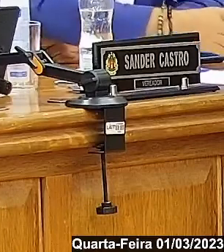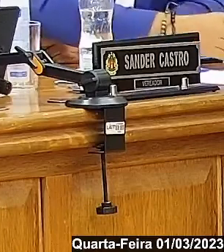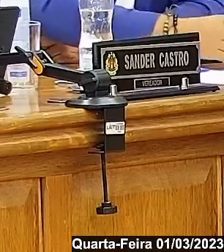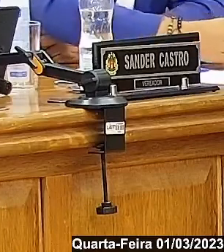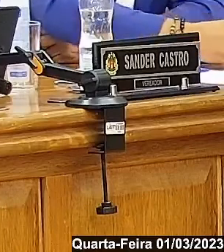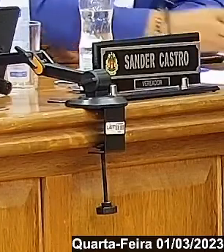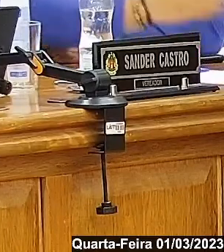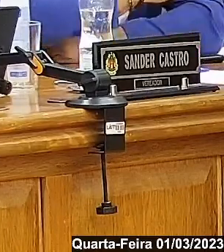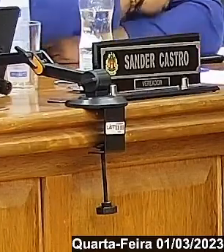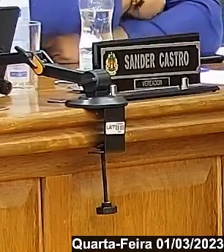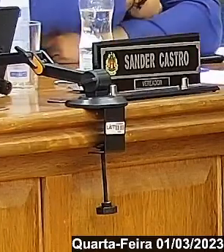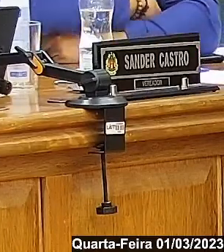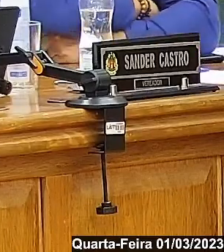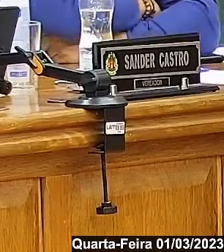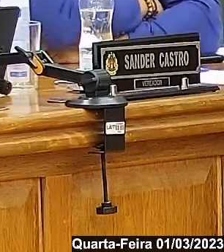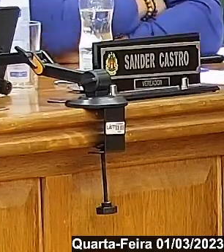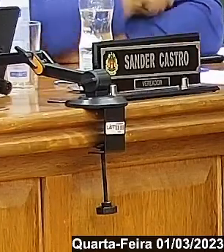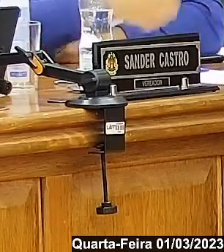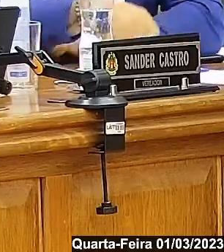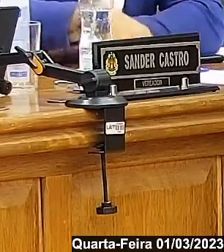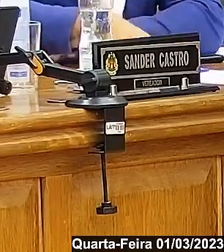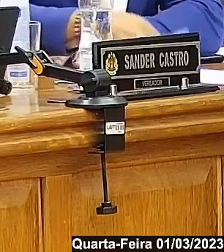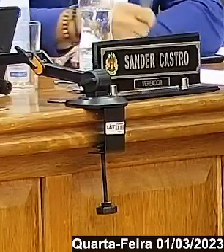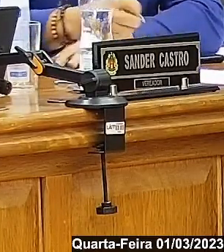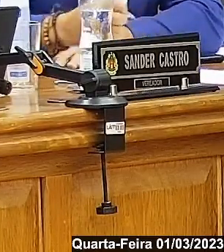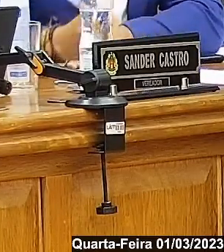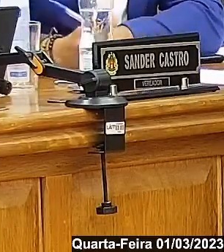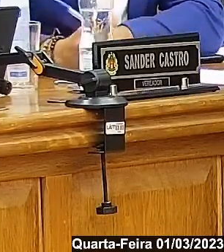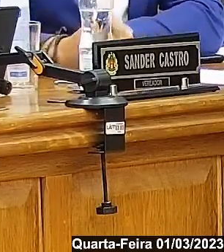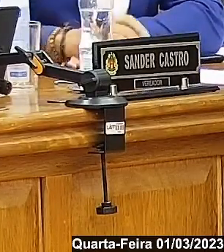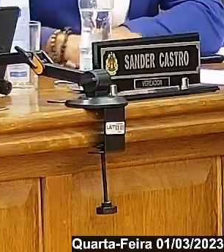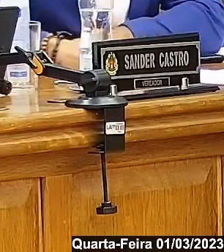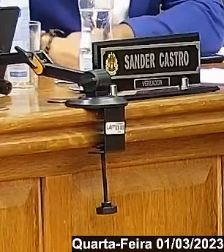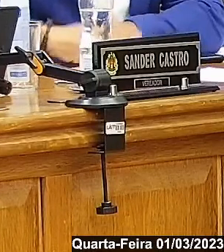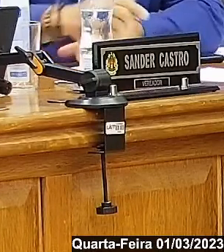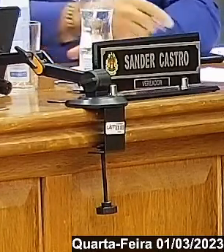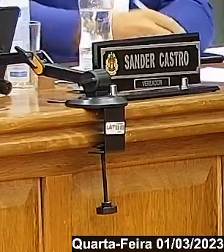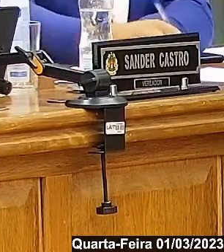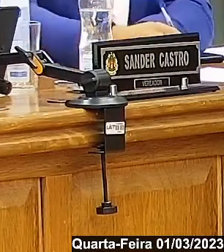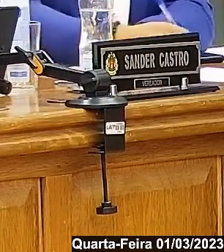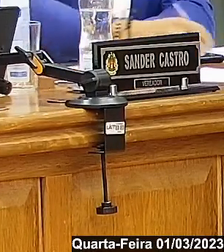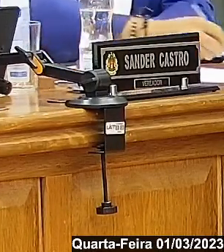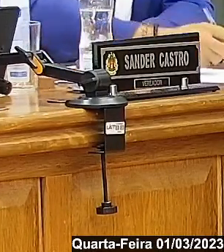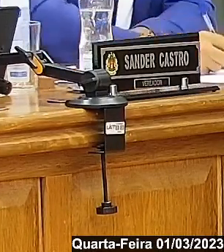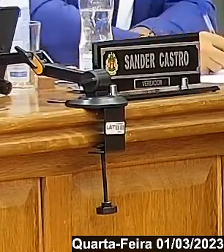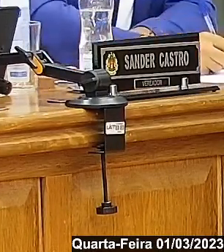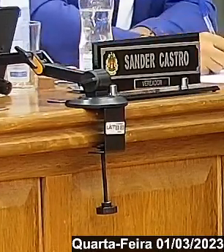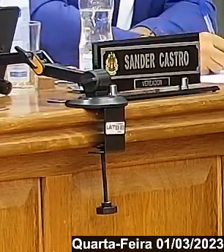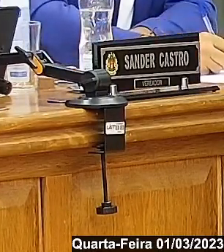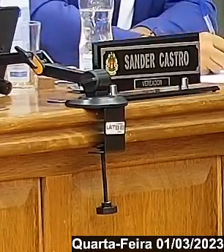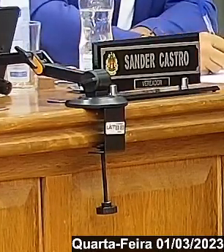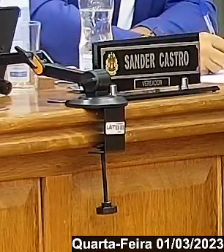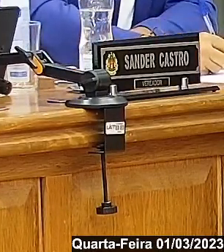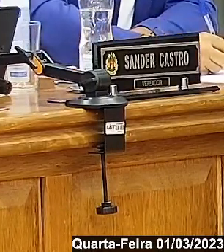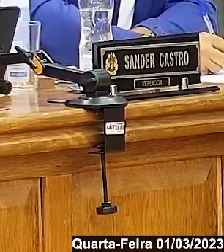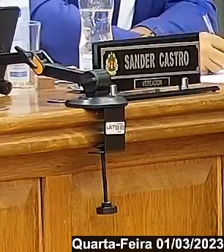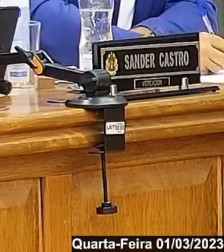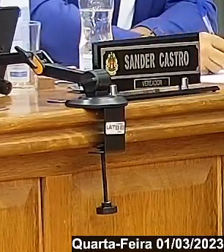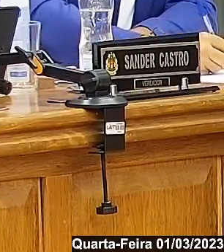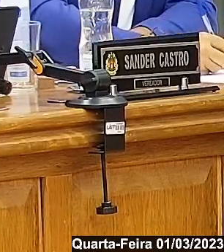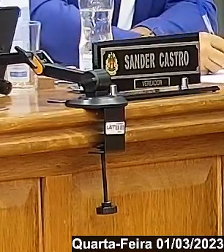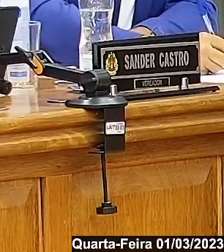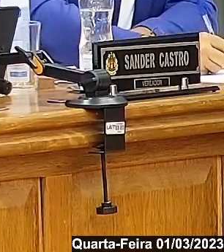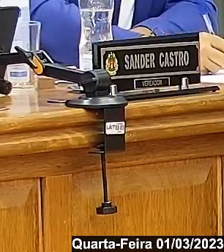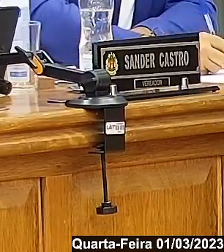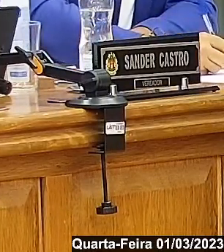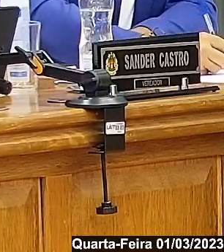gente discutir juntos uma forma de poder colaborar. Sabemos que está passando por algumas dificuldades, isso é